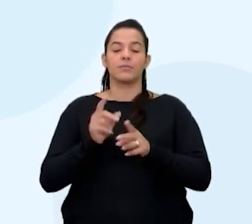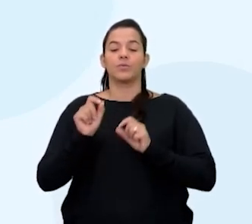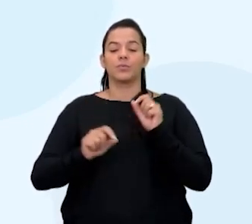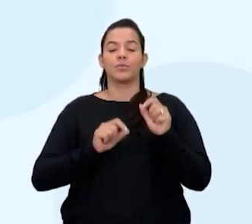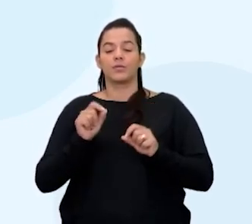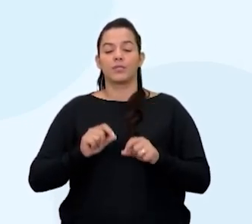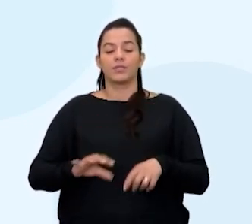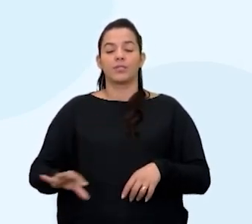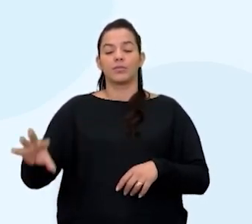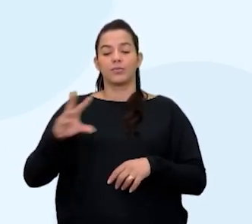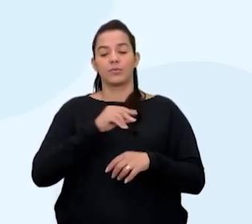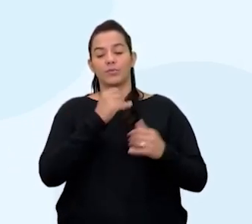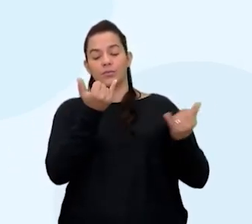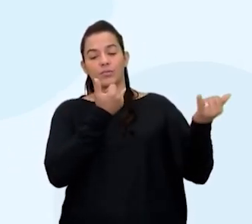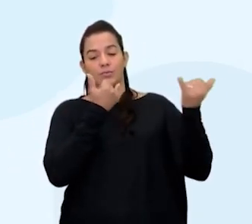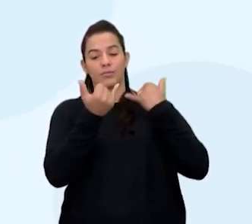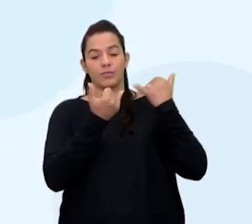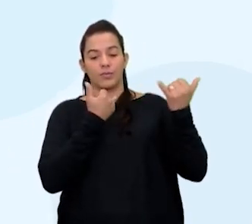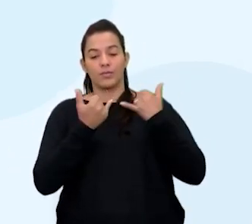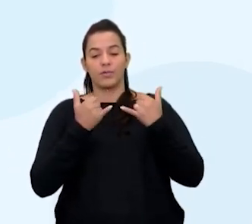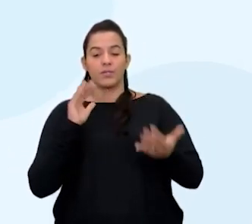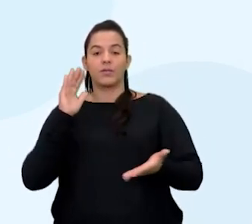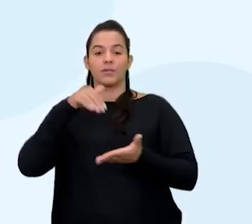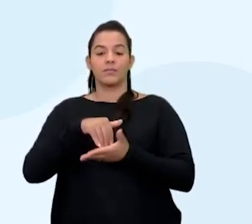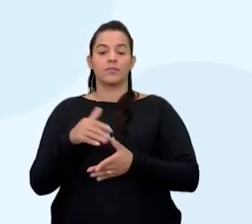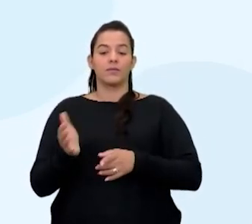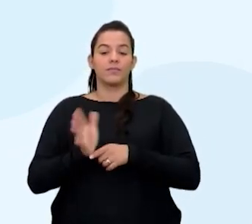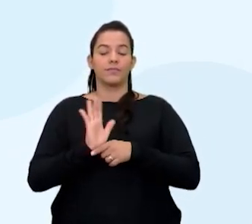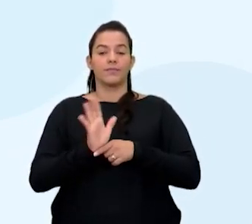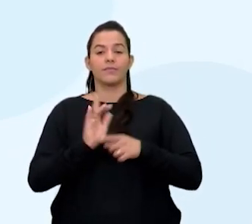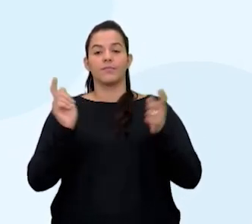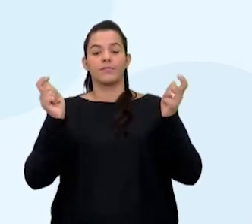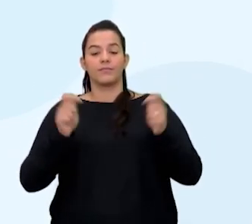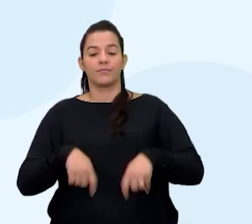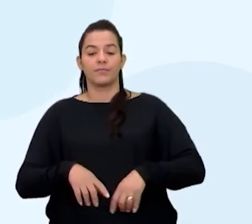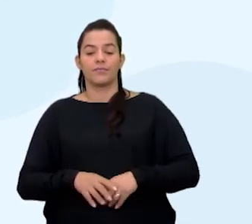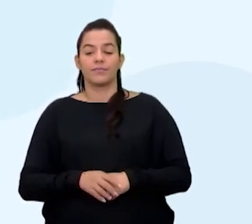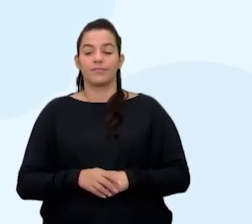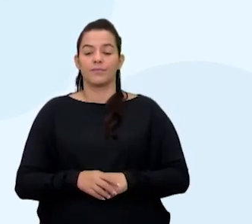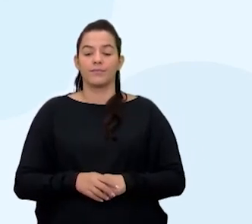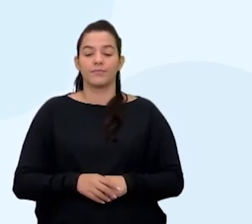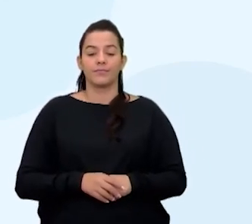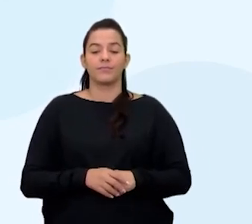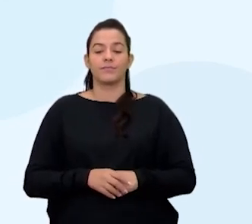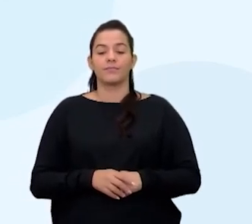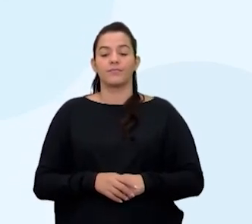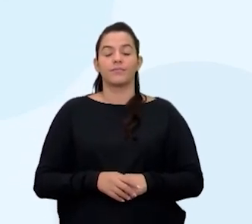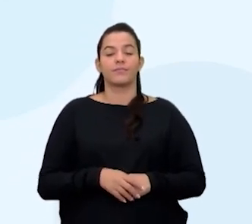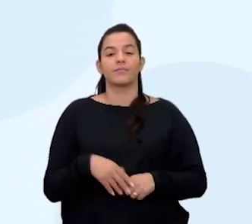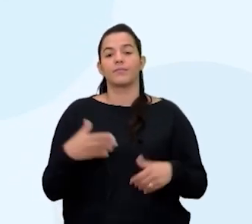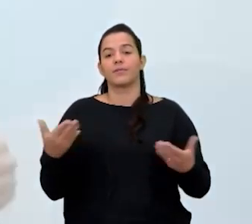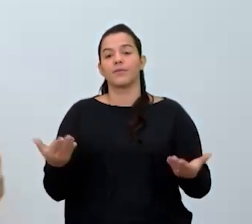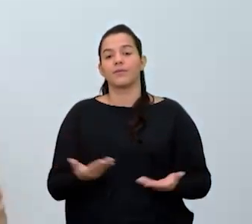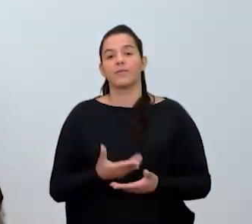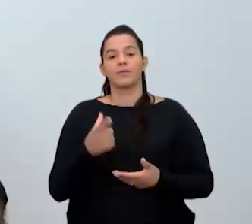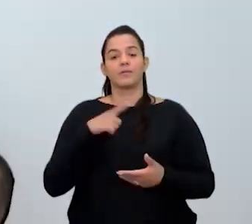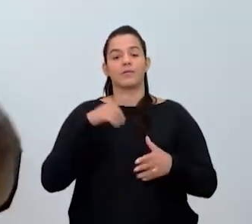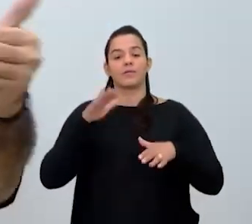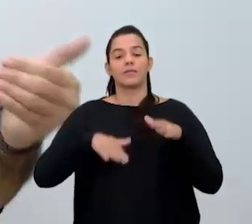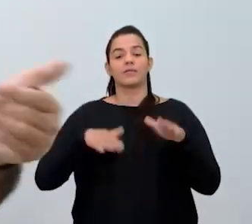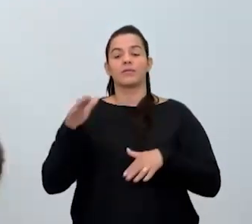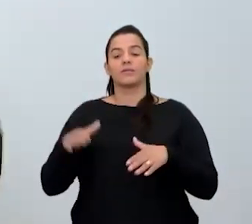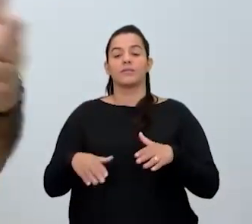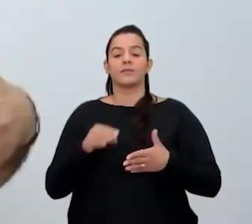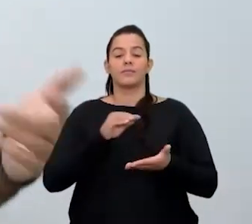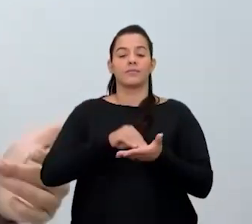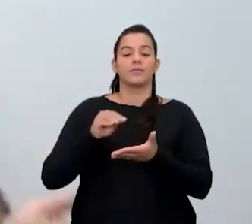gente ter notícias do mundo todo. Até filme, ele falou. Né? Então, olha que curioso, é uma realidade que a gente tem hoje. Muitas vezes nos